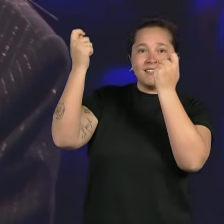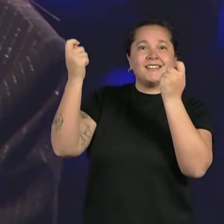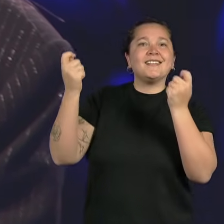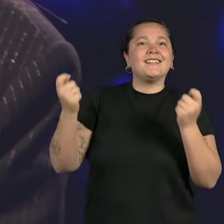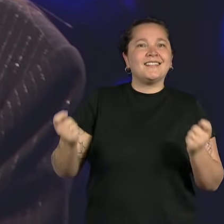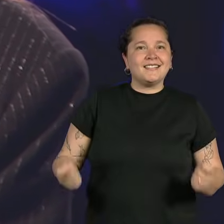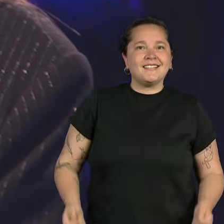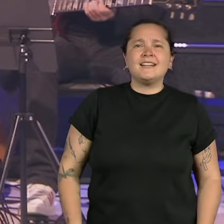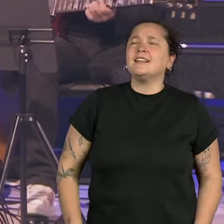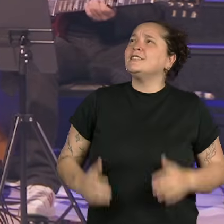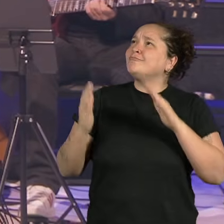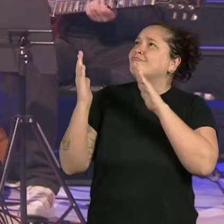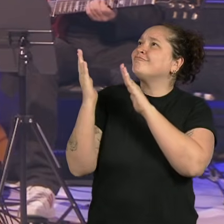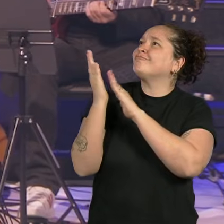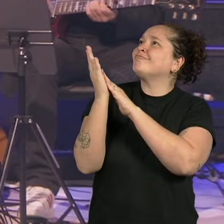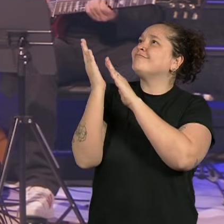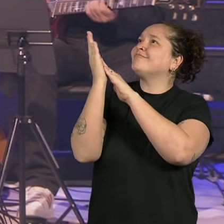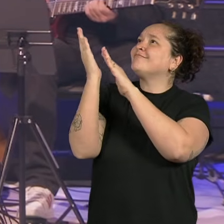hallelujah,